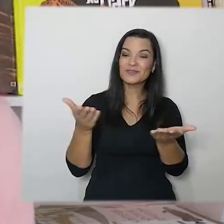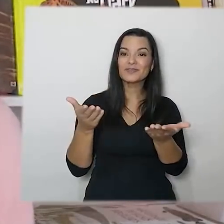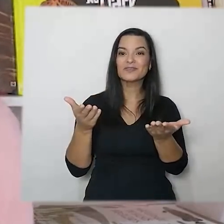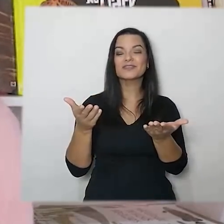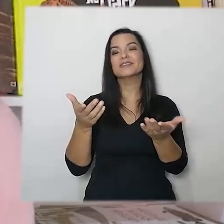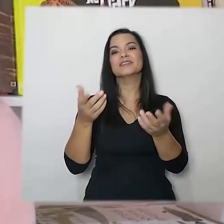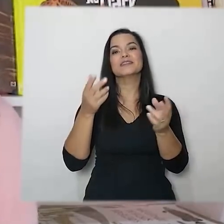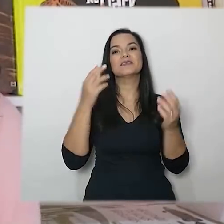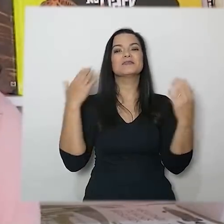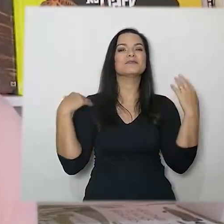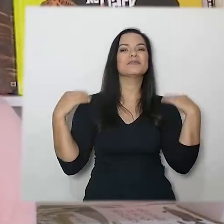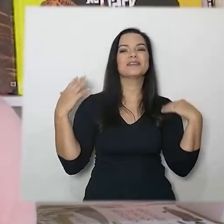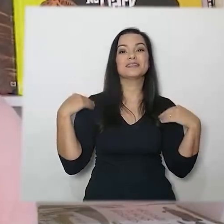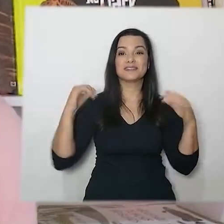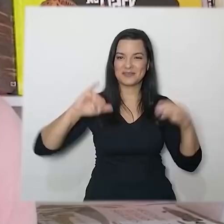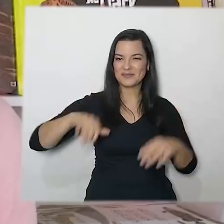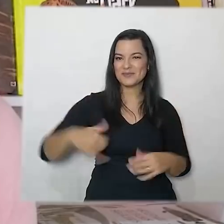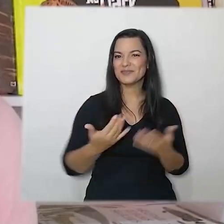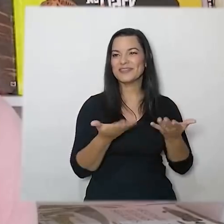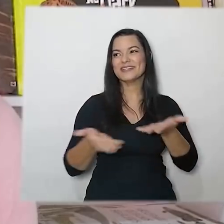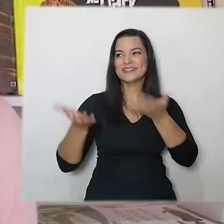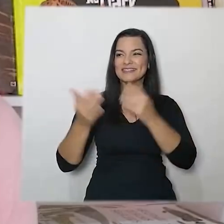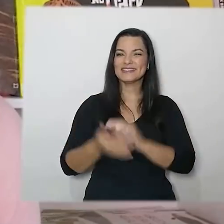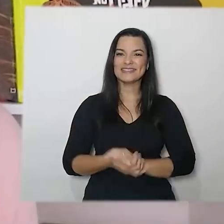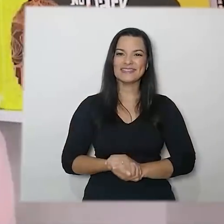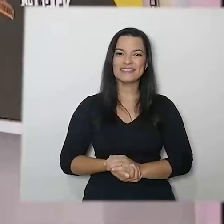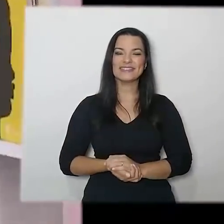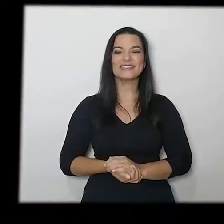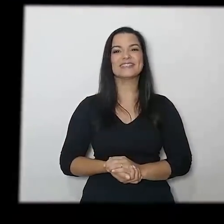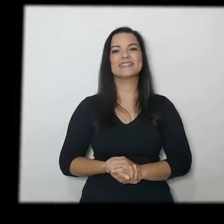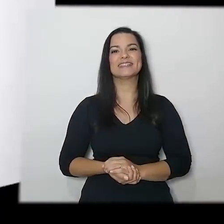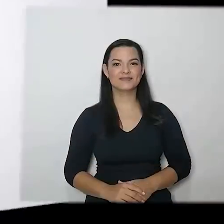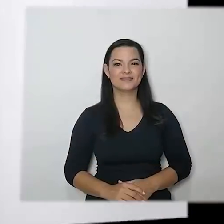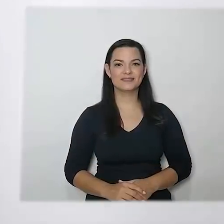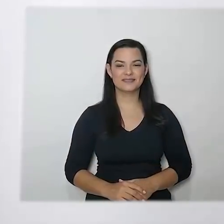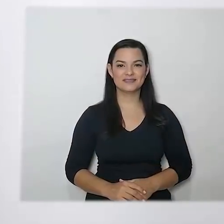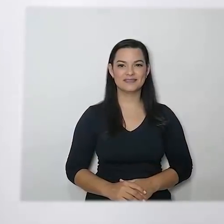o nosso Museu Além das Letras.